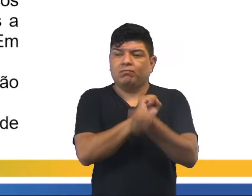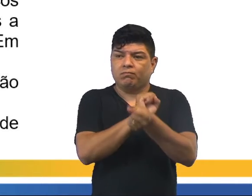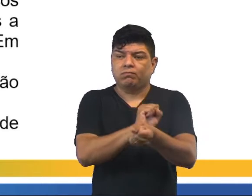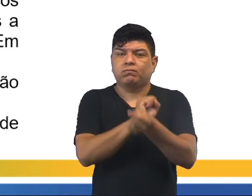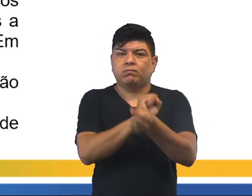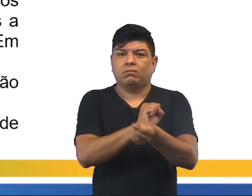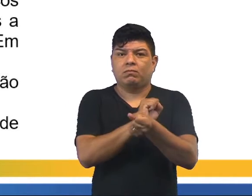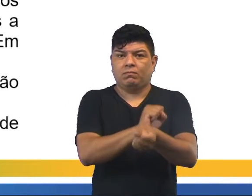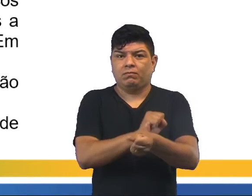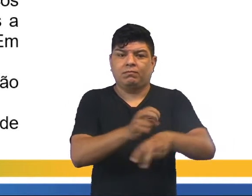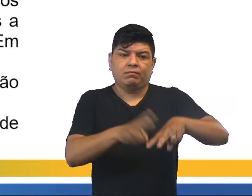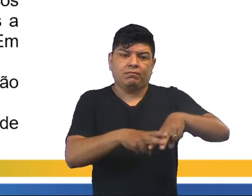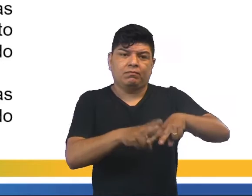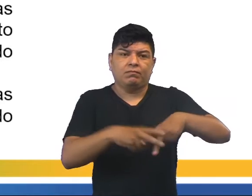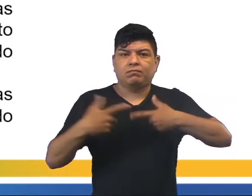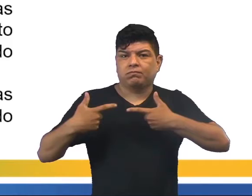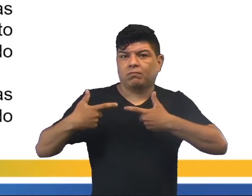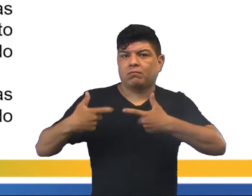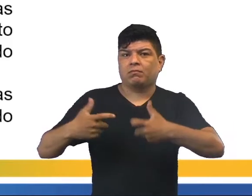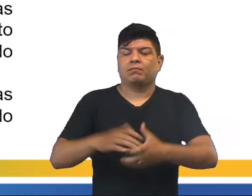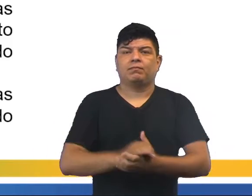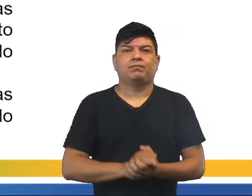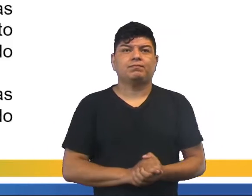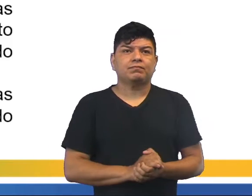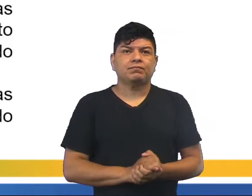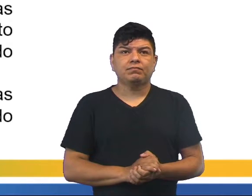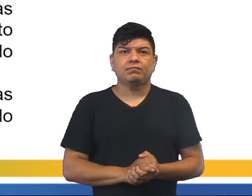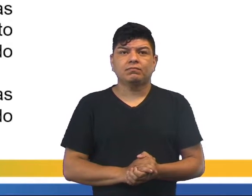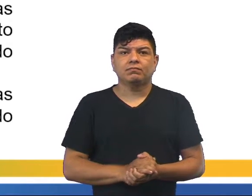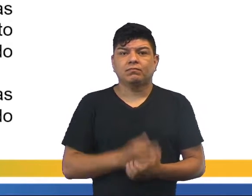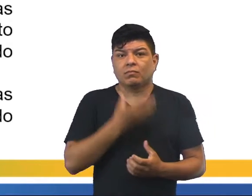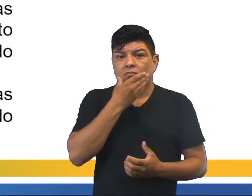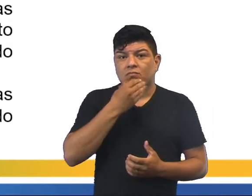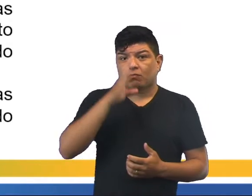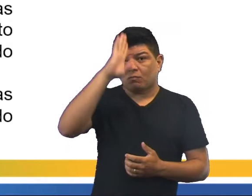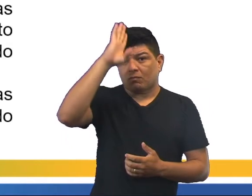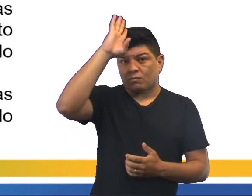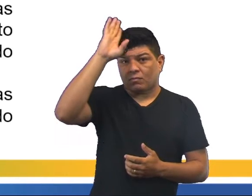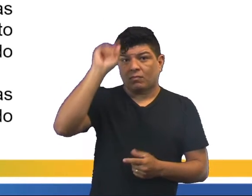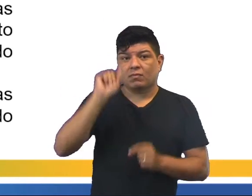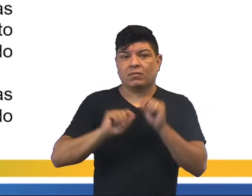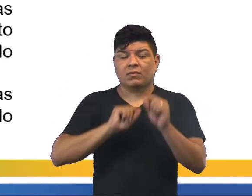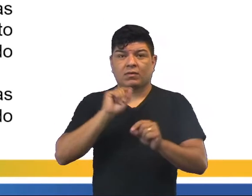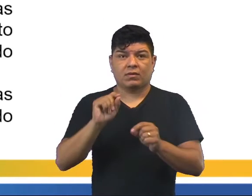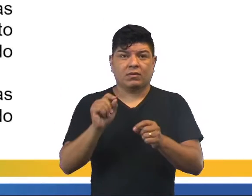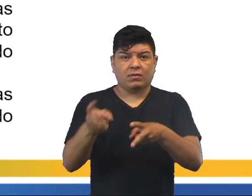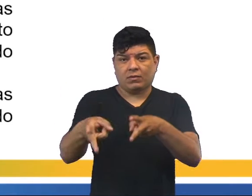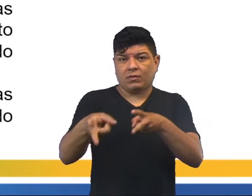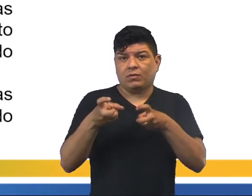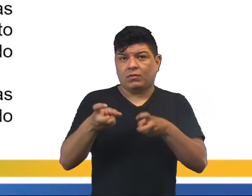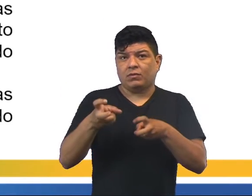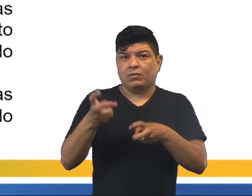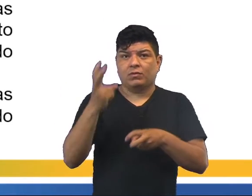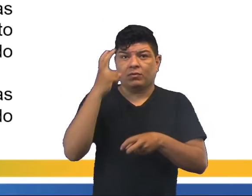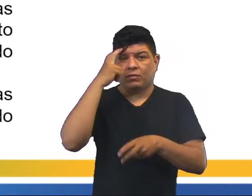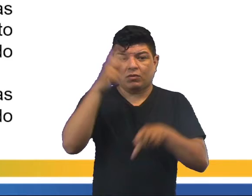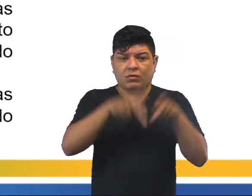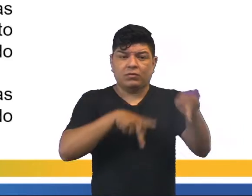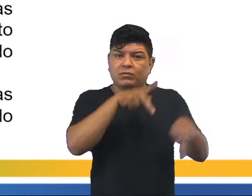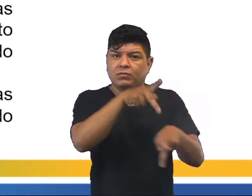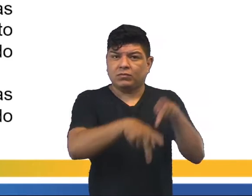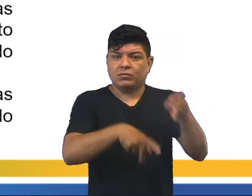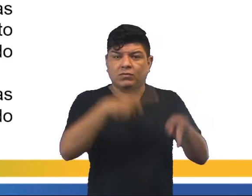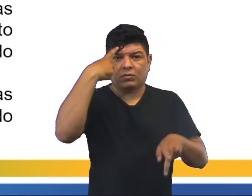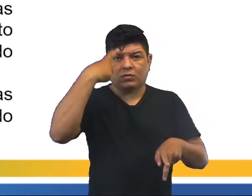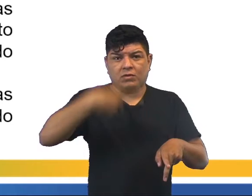e prisioneiros de guerra, principalmente. Os romanos, que eles assimilaram muitos aspectos culturais dos povos que eles